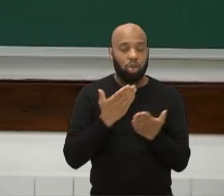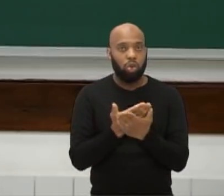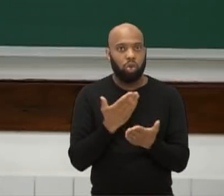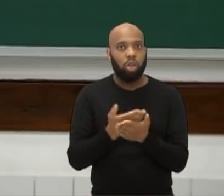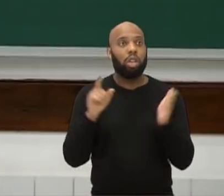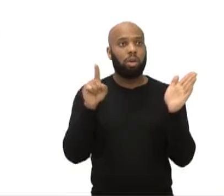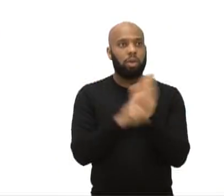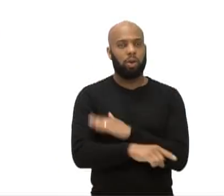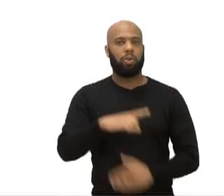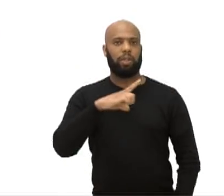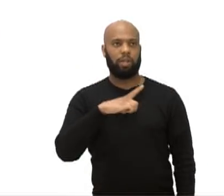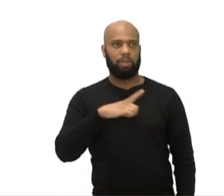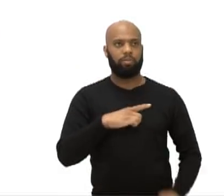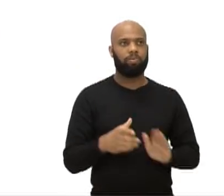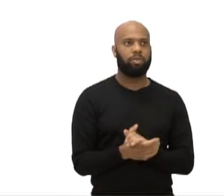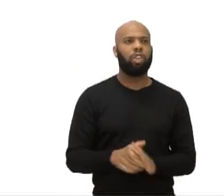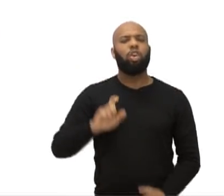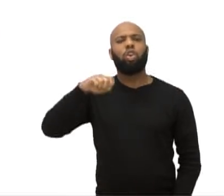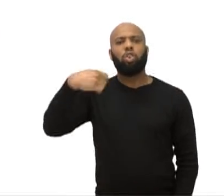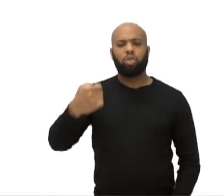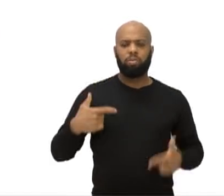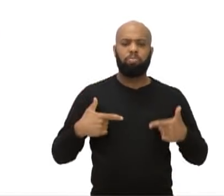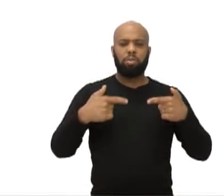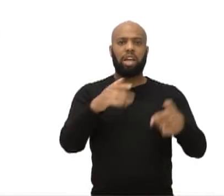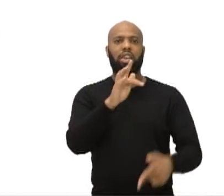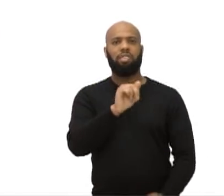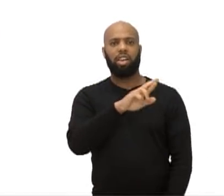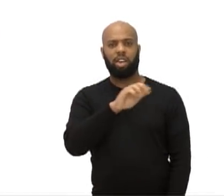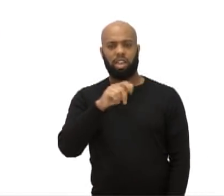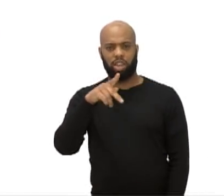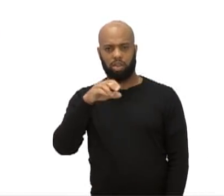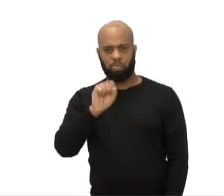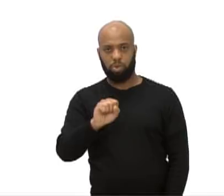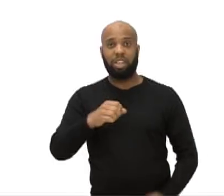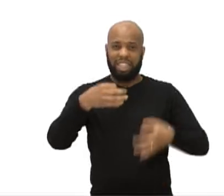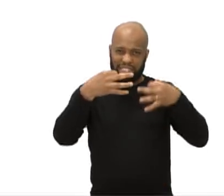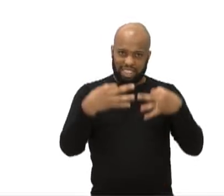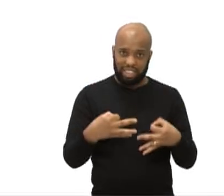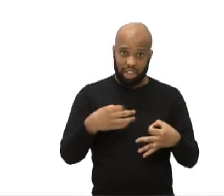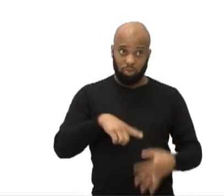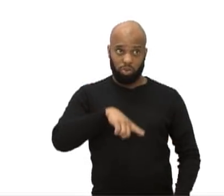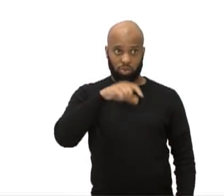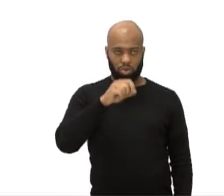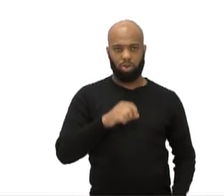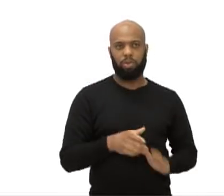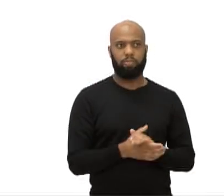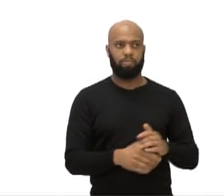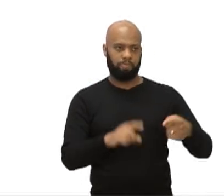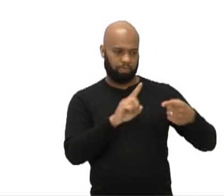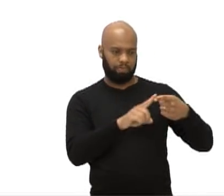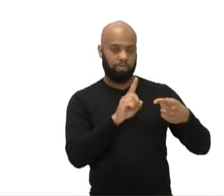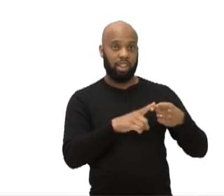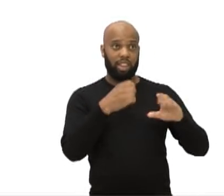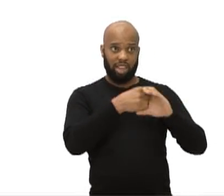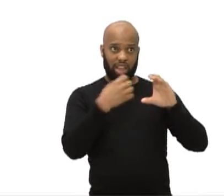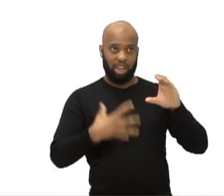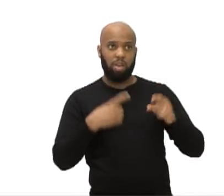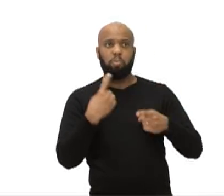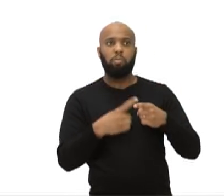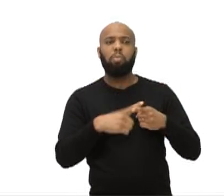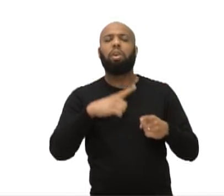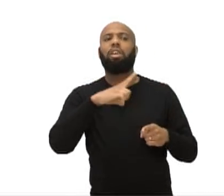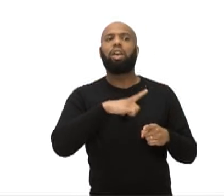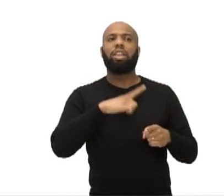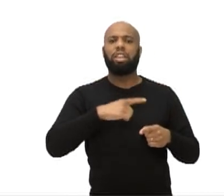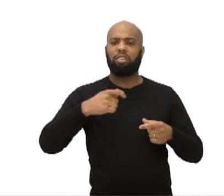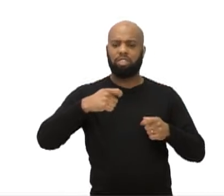para o quiz. Sobre a Guerra dos Farrapos, é correto afirmar: A. Caracterizou-se por